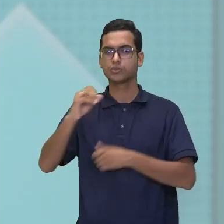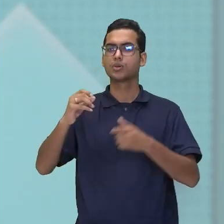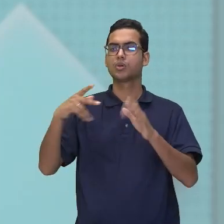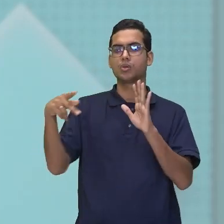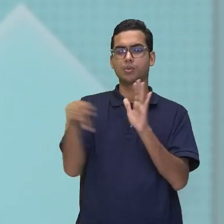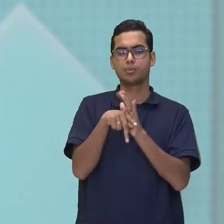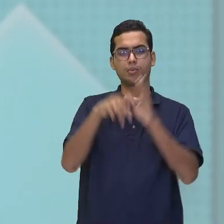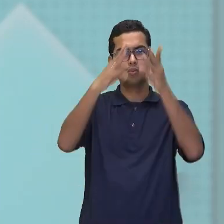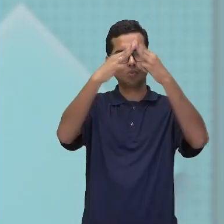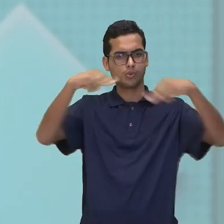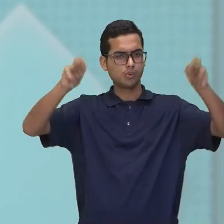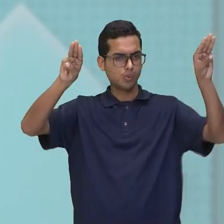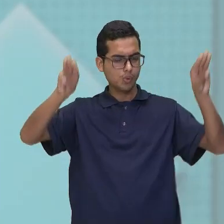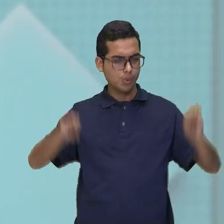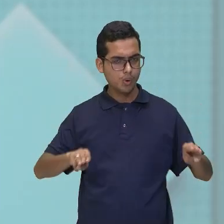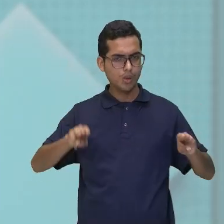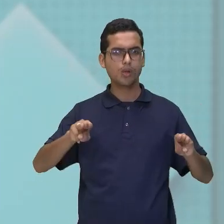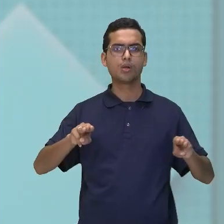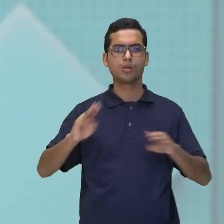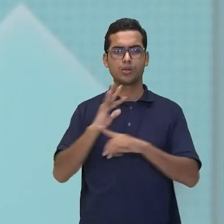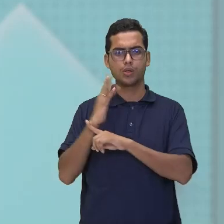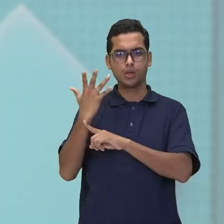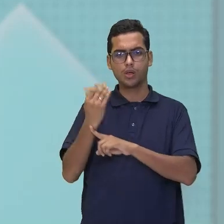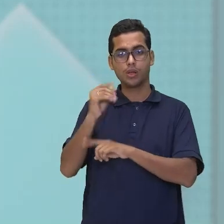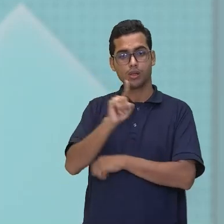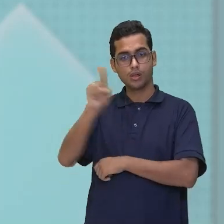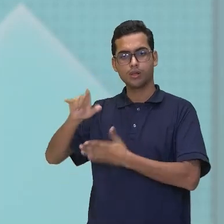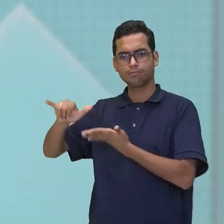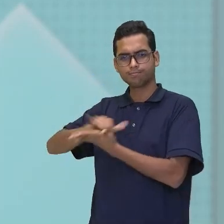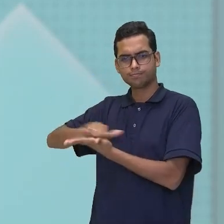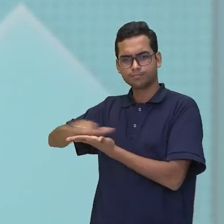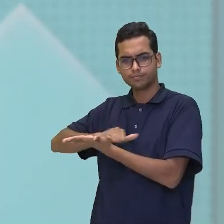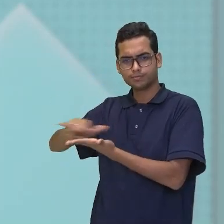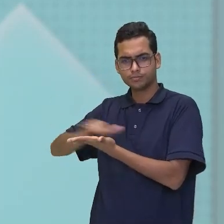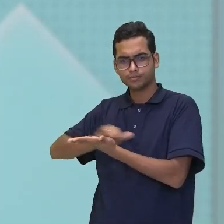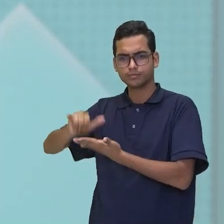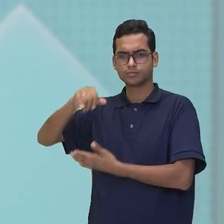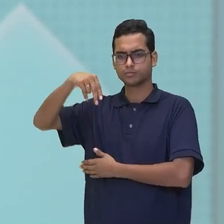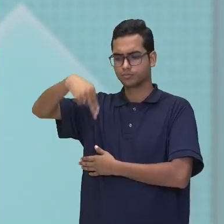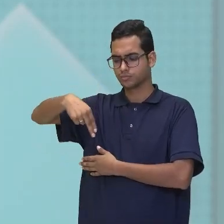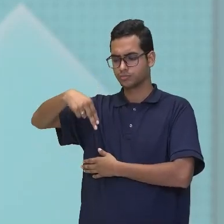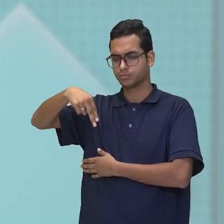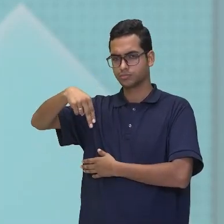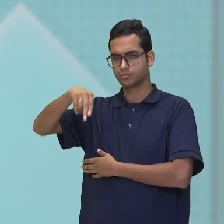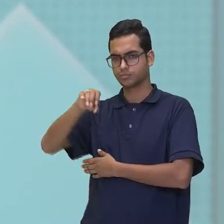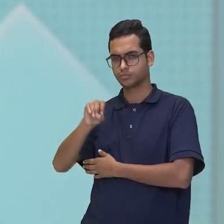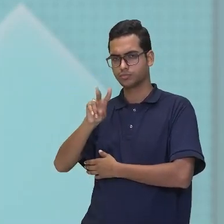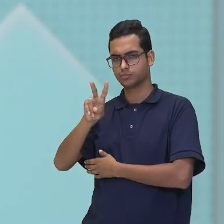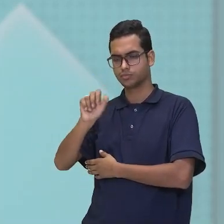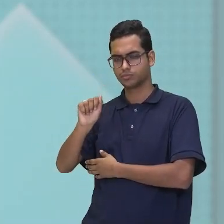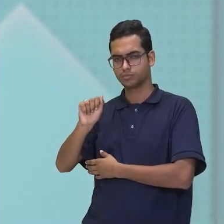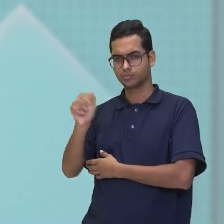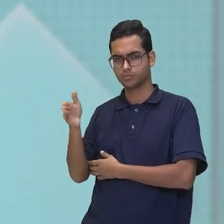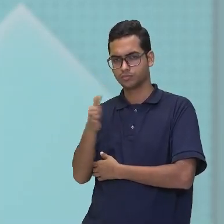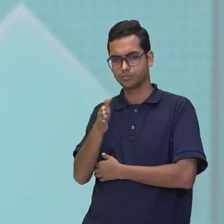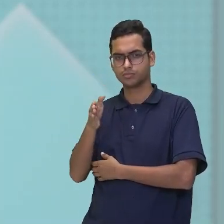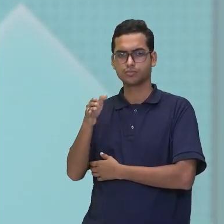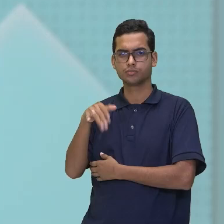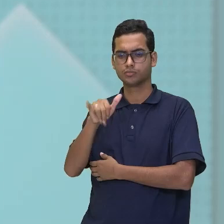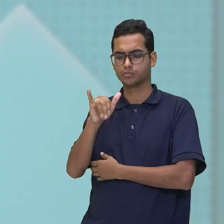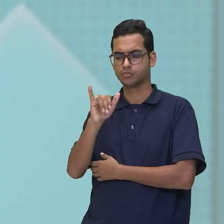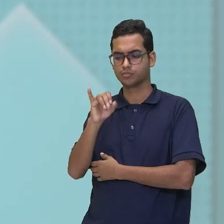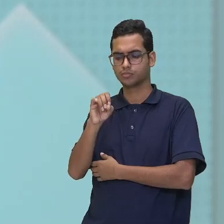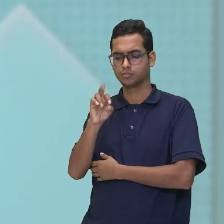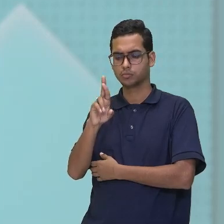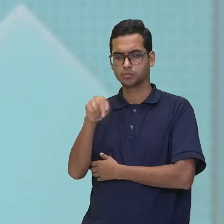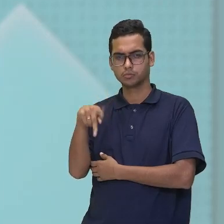Abramovic, ela fez essa arte performática, né? E ela foi uma das exposições que